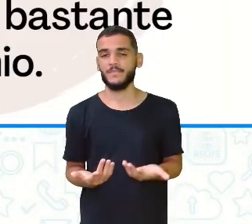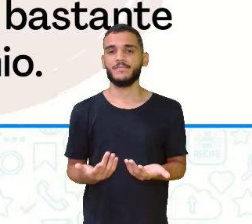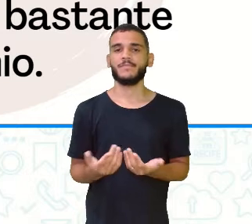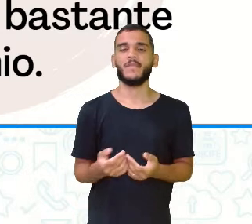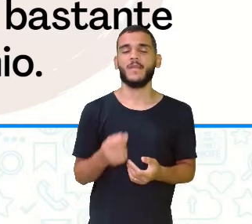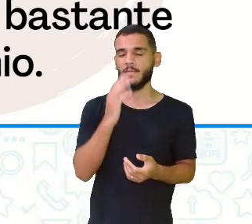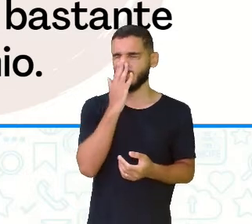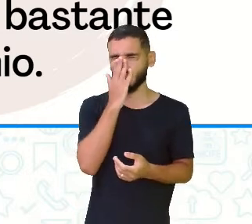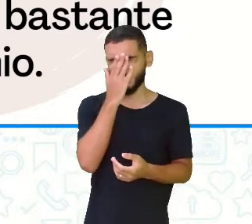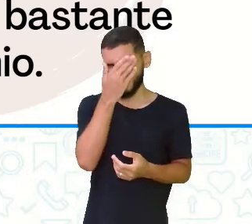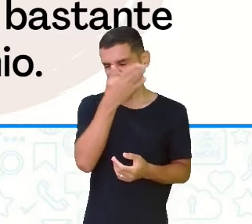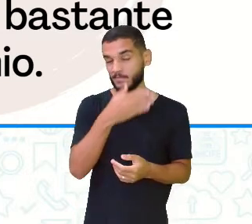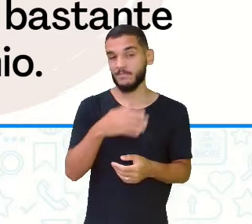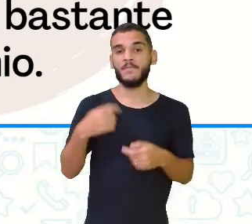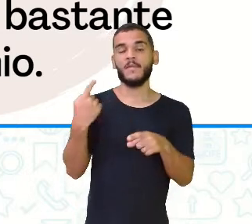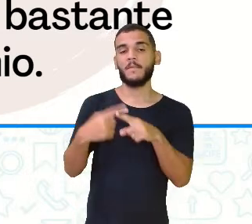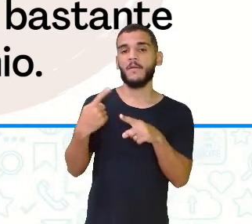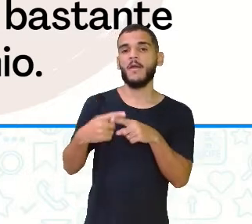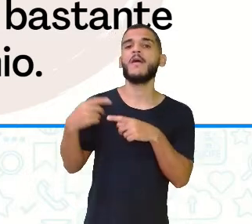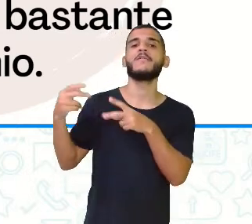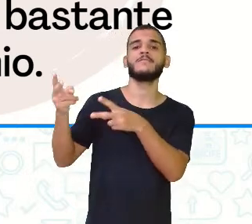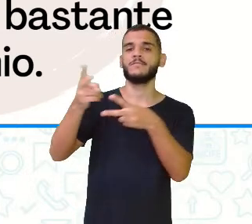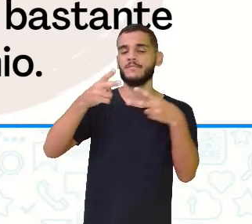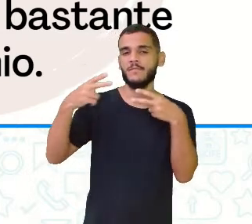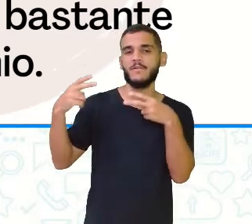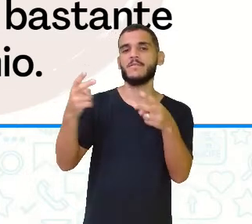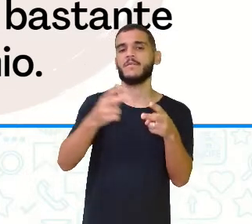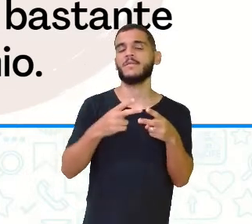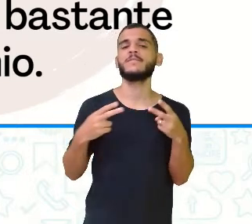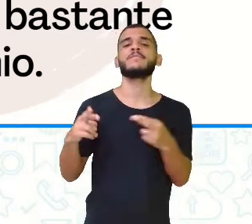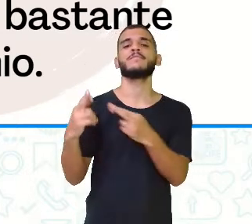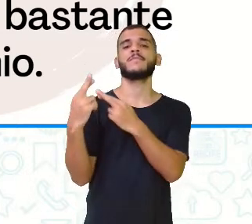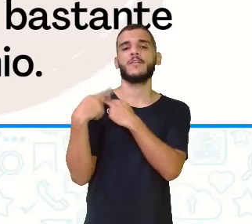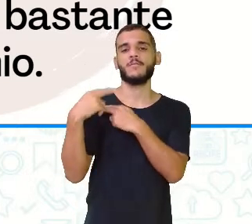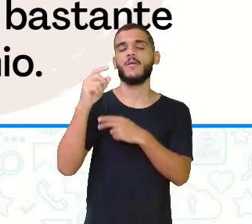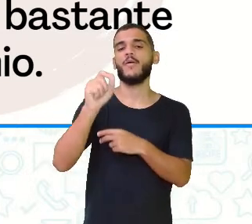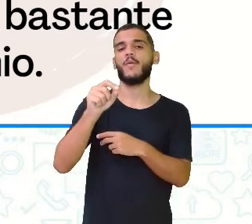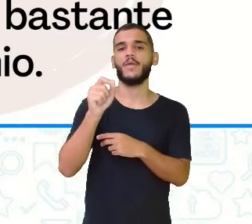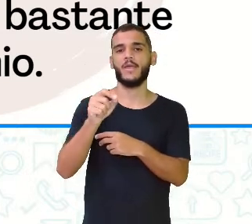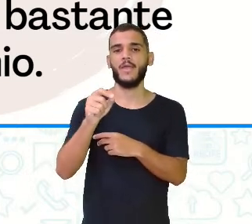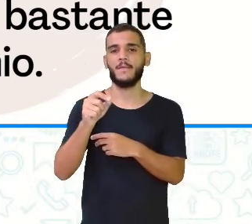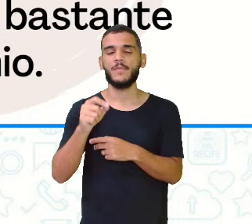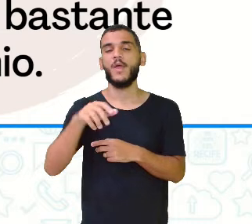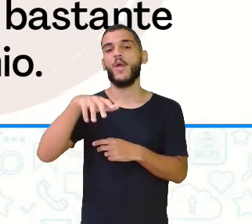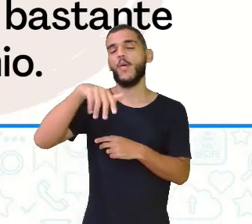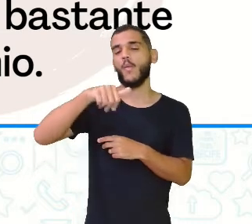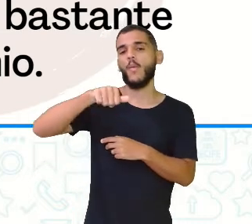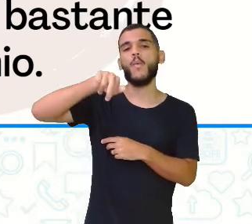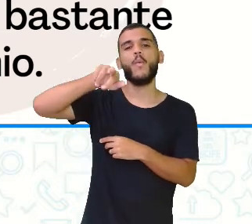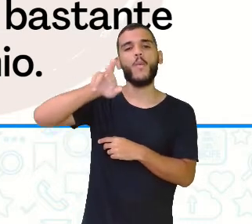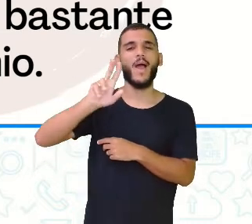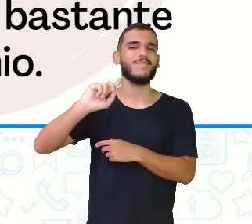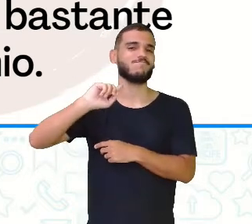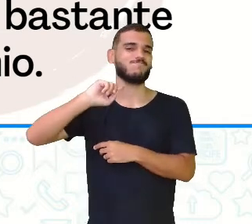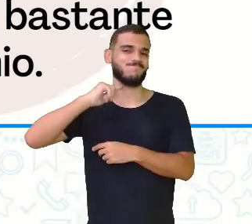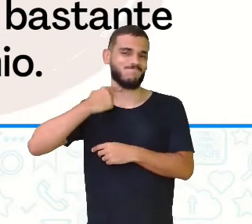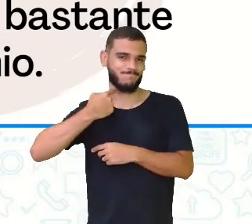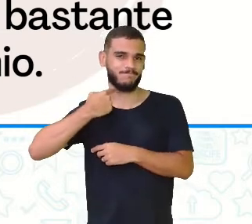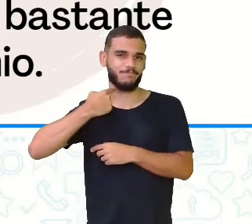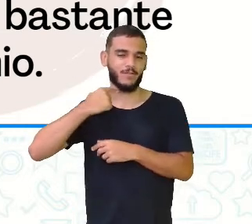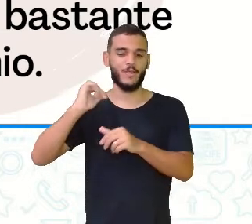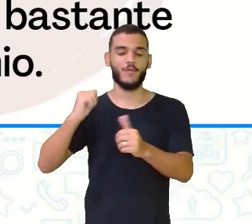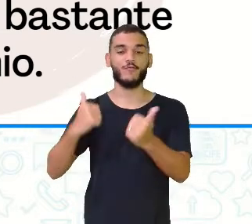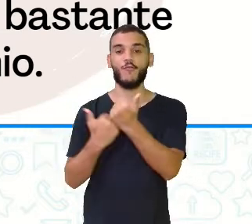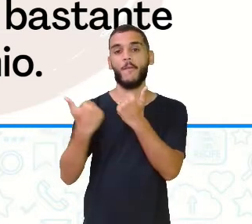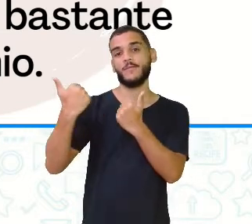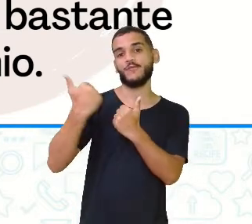os ventos também são responsáveis por levar para longe o ar viciado. com impurezas e trazer o ar puro com